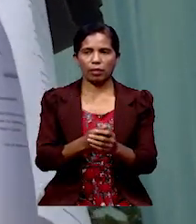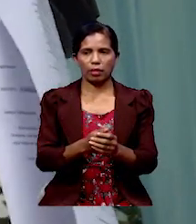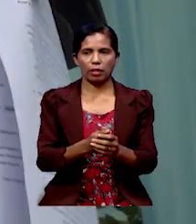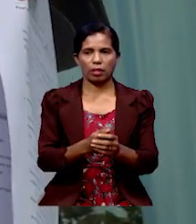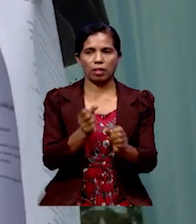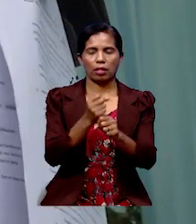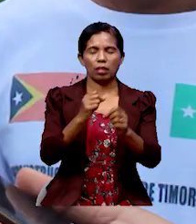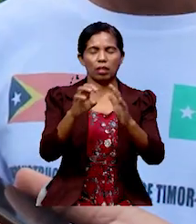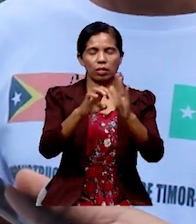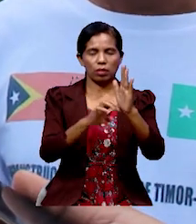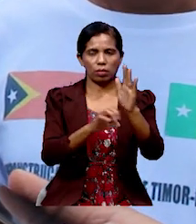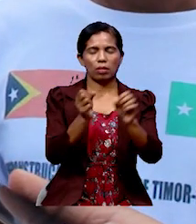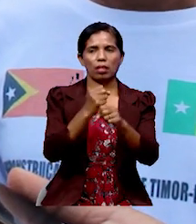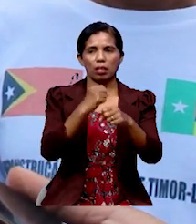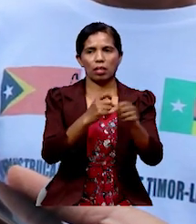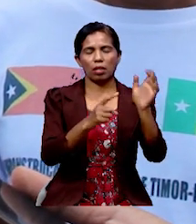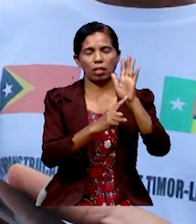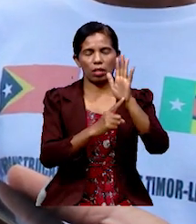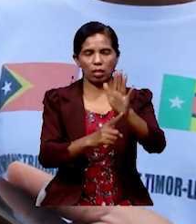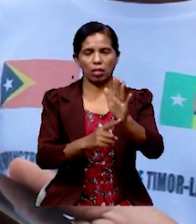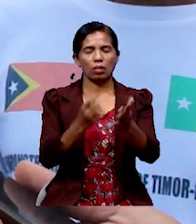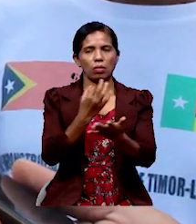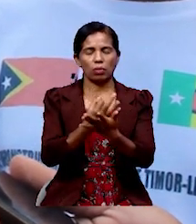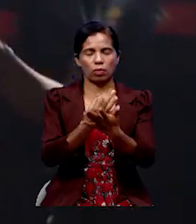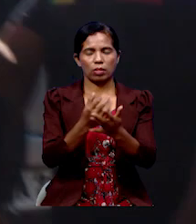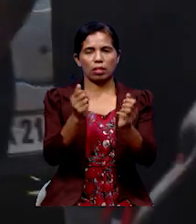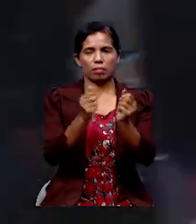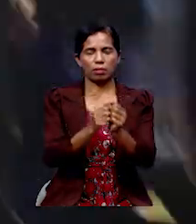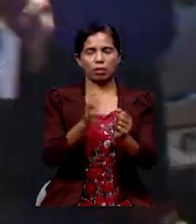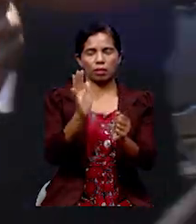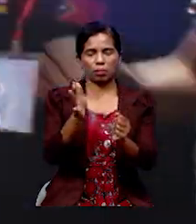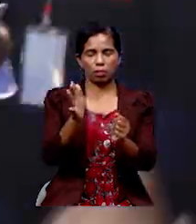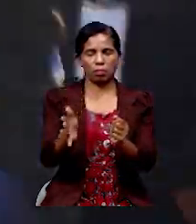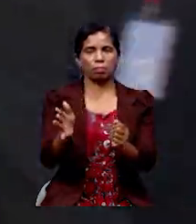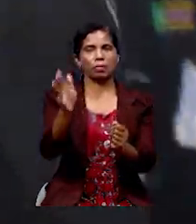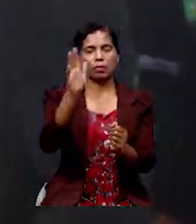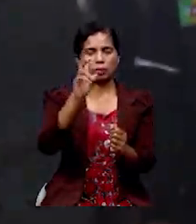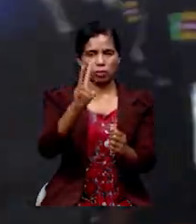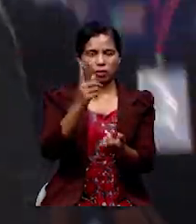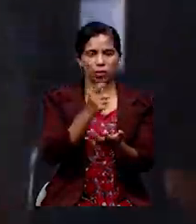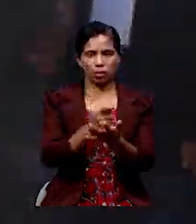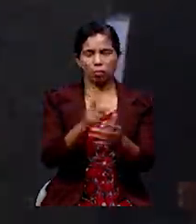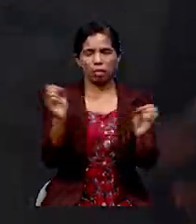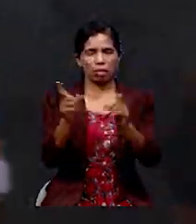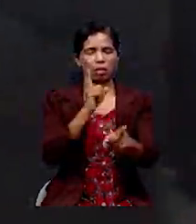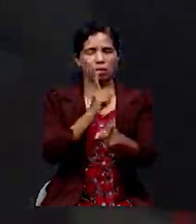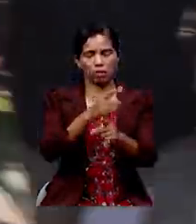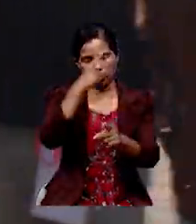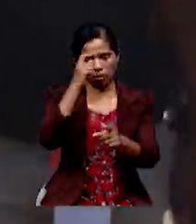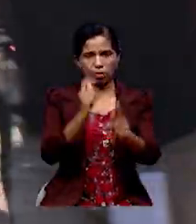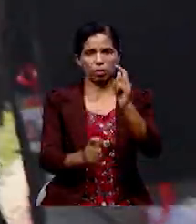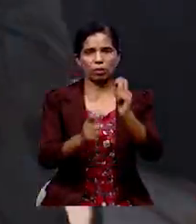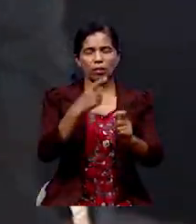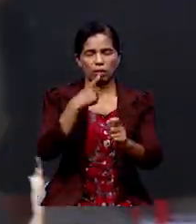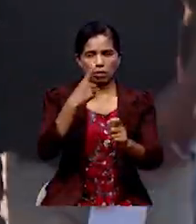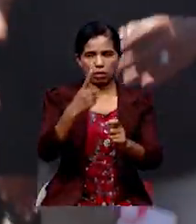nebe struktura atual akuja bania halakon osan partidu hamutuk rihun 50 resin ne nia konsidera lalos tambah tribunal rasik hatete